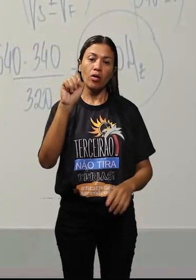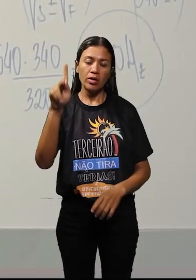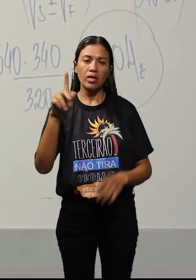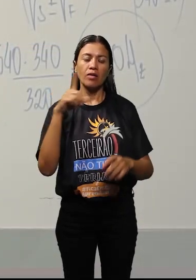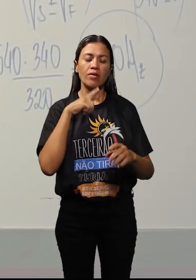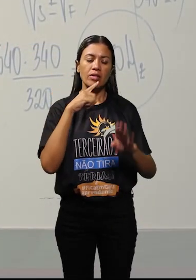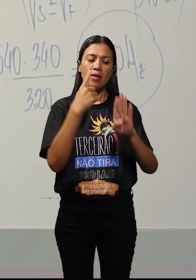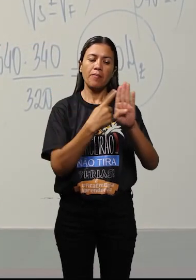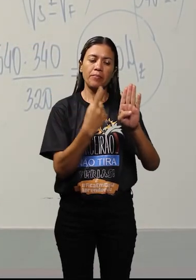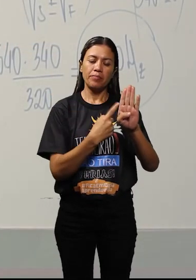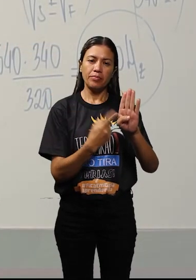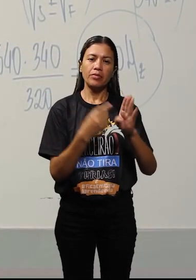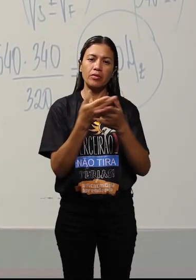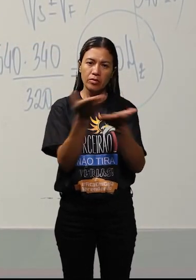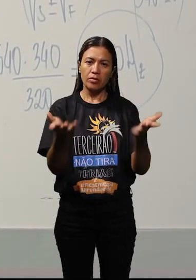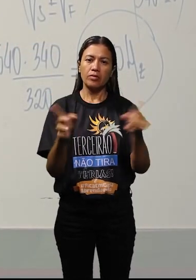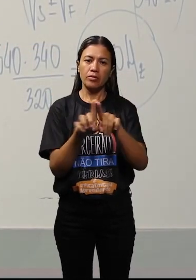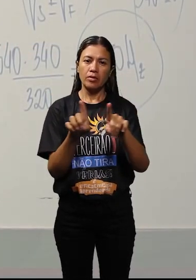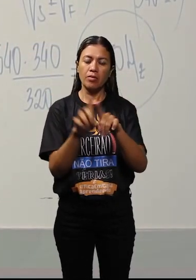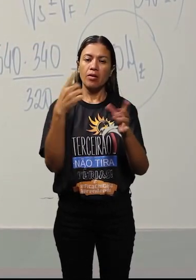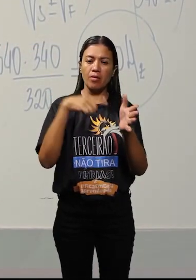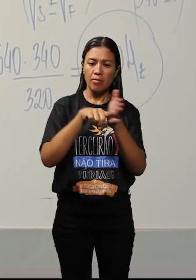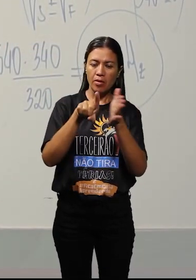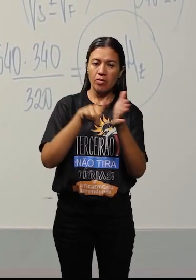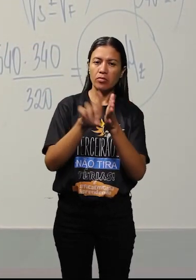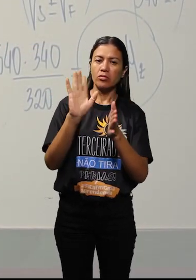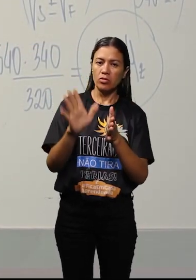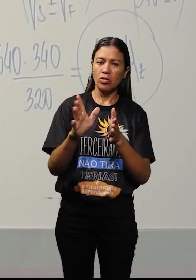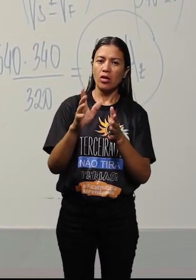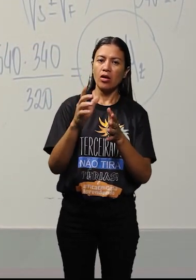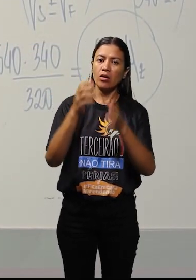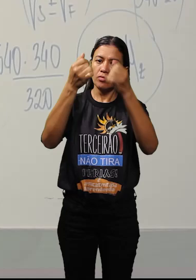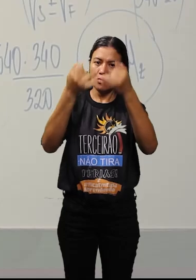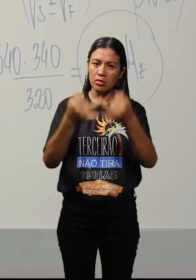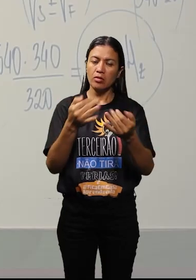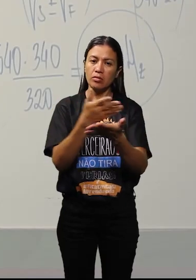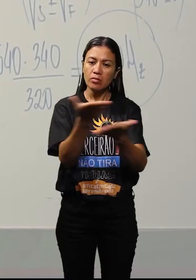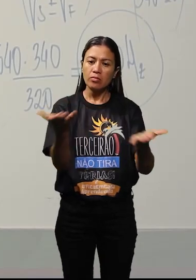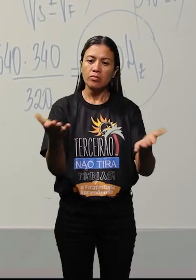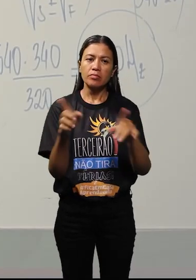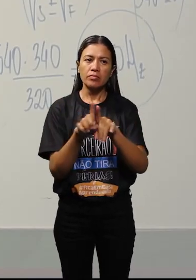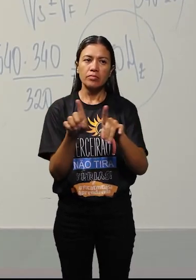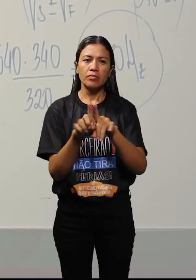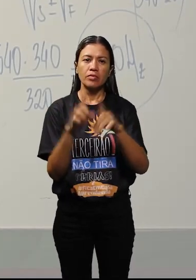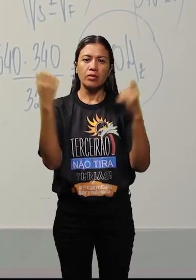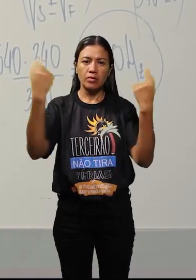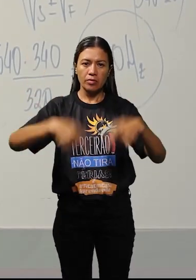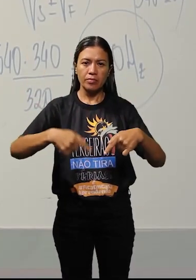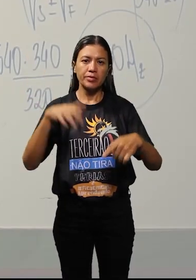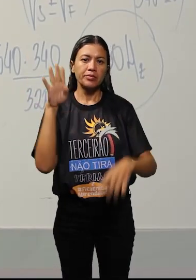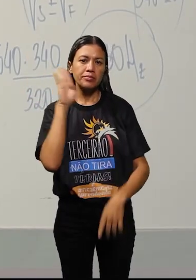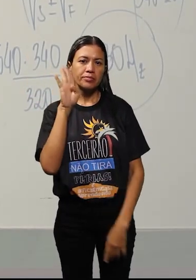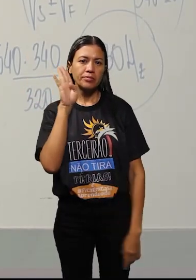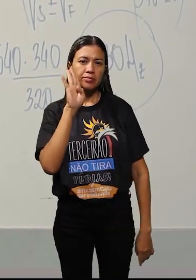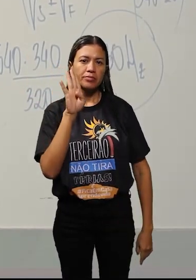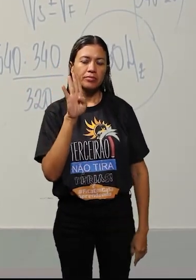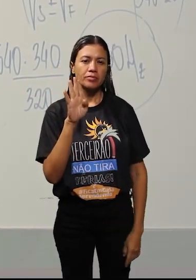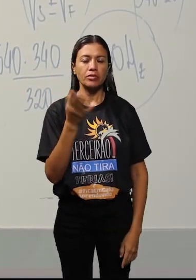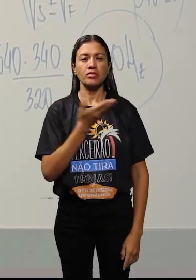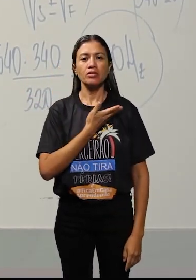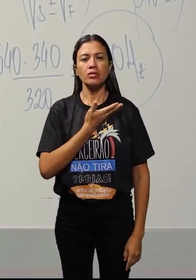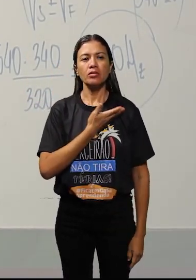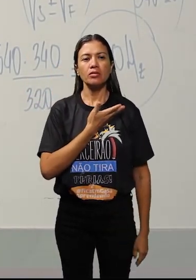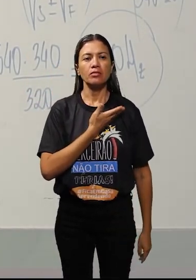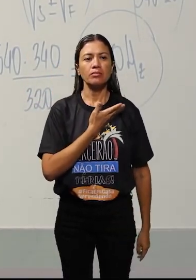vocês acredito também que as questões que eu já passei para vocês para desafio, beleza? Meus